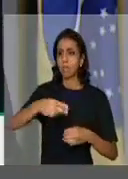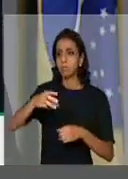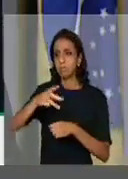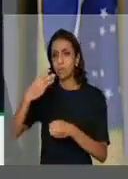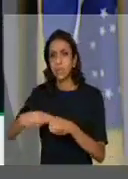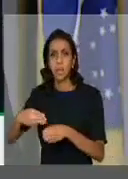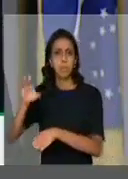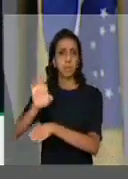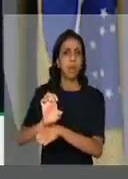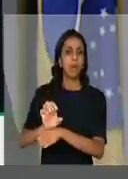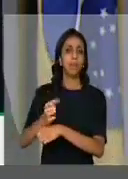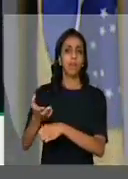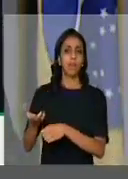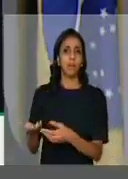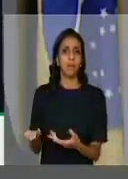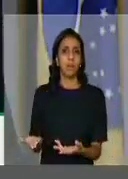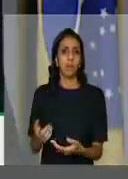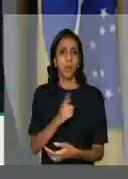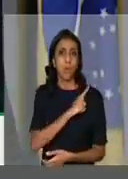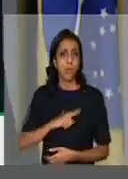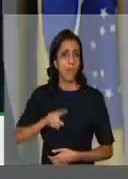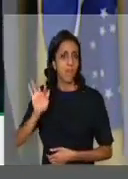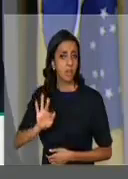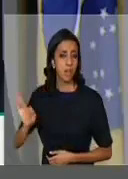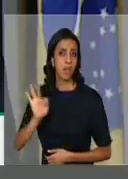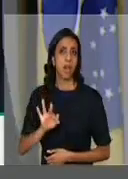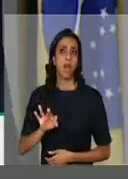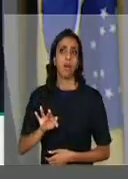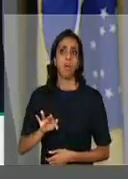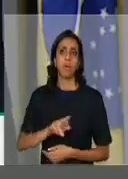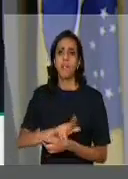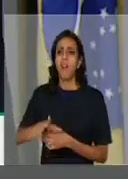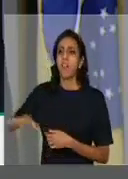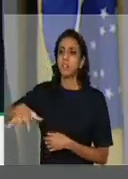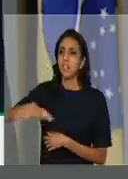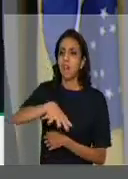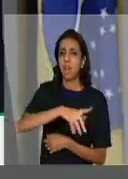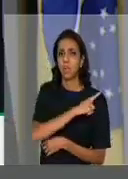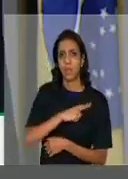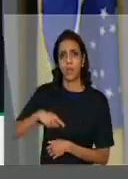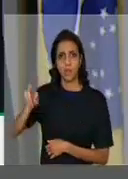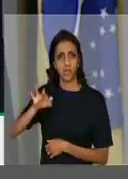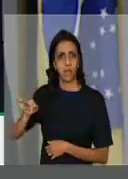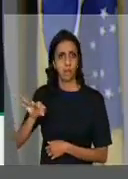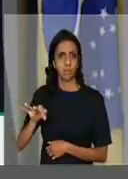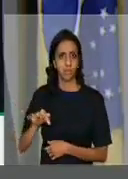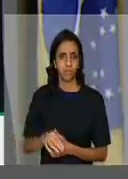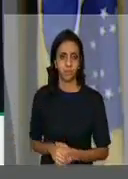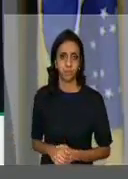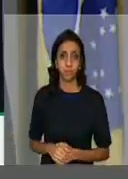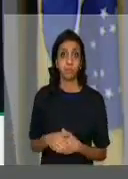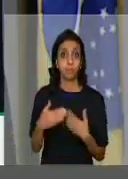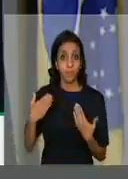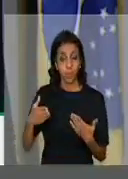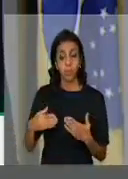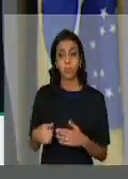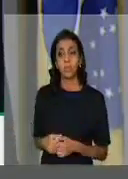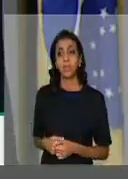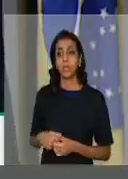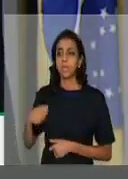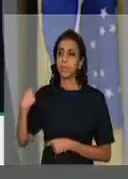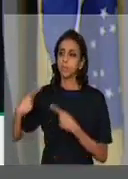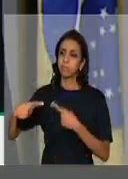segmentos, municípios, estados, governo federal, seus diversos setores do governo federal. Essa